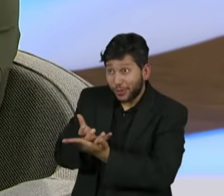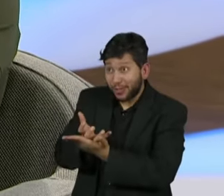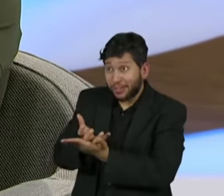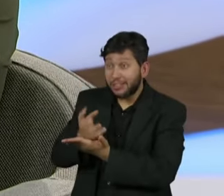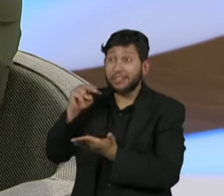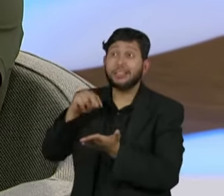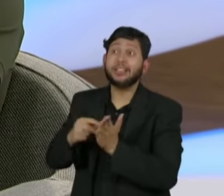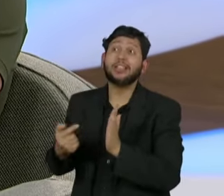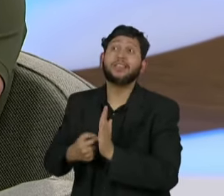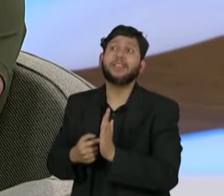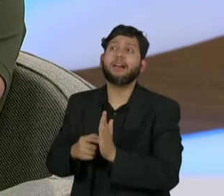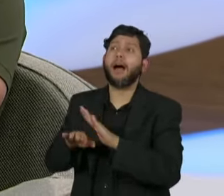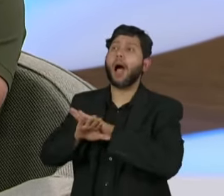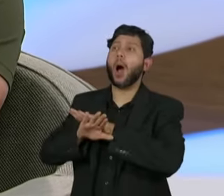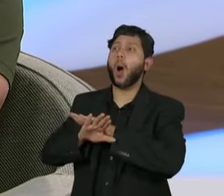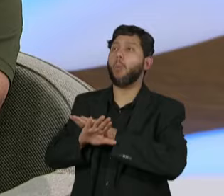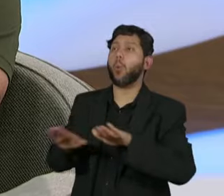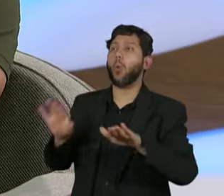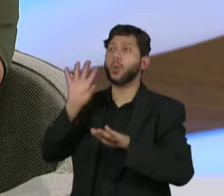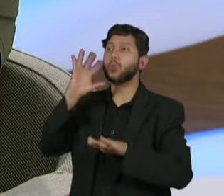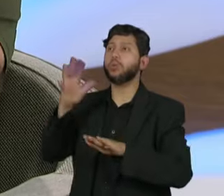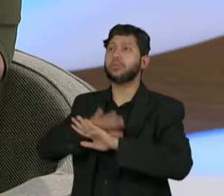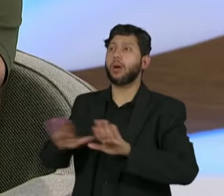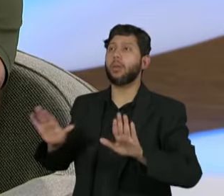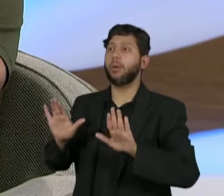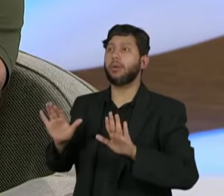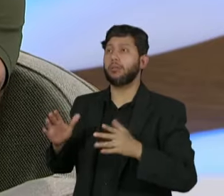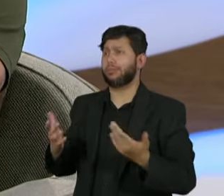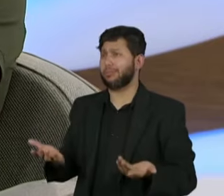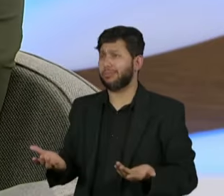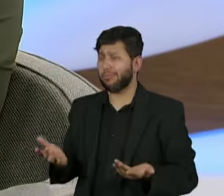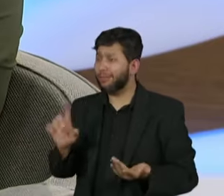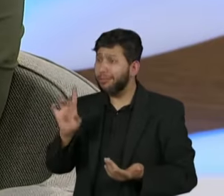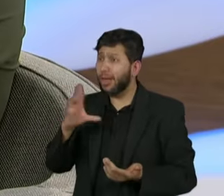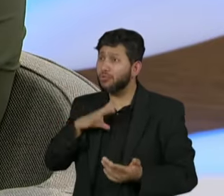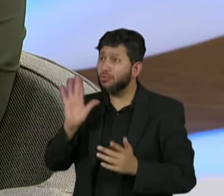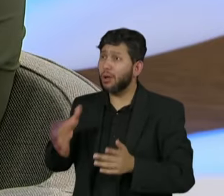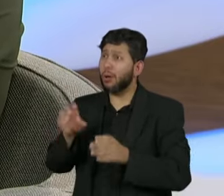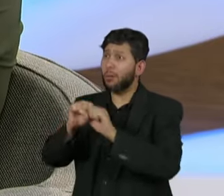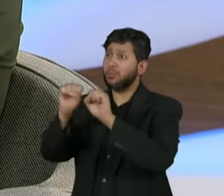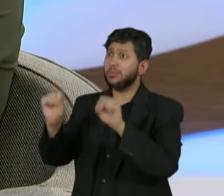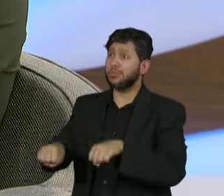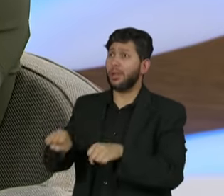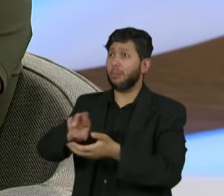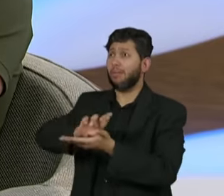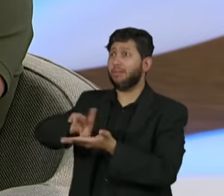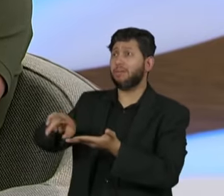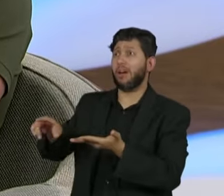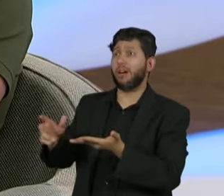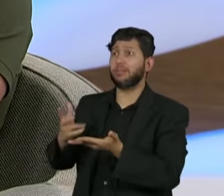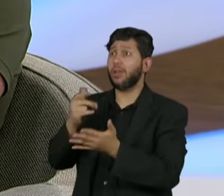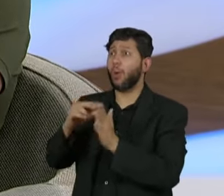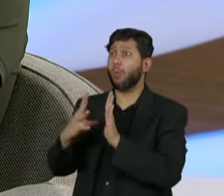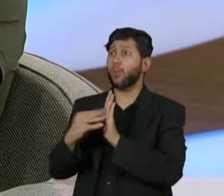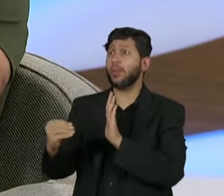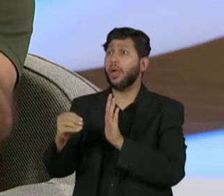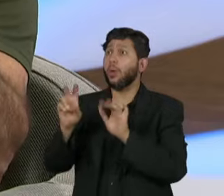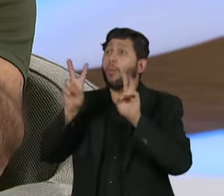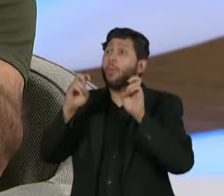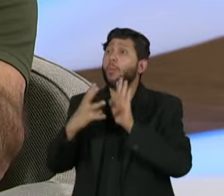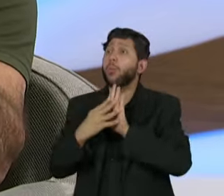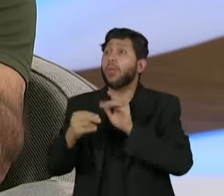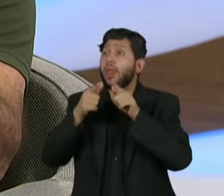com essa ou não tá completamente resolvida com essa geração de sistemas que está ao nosso redor agora como grandes modelos linguísticos